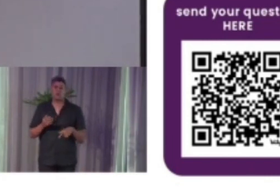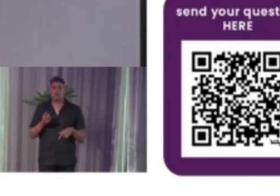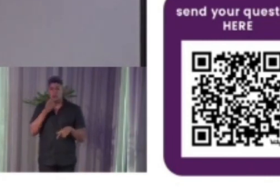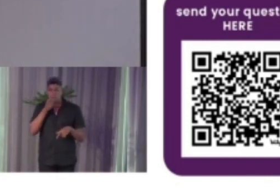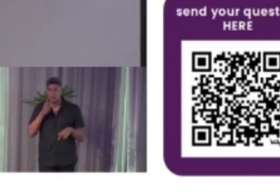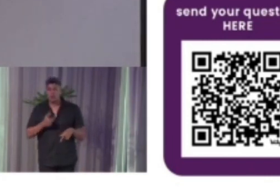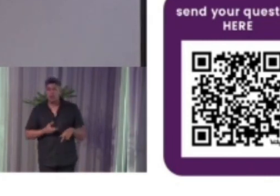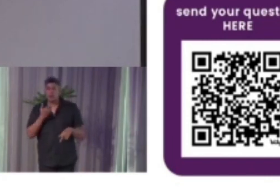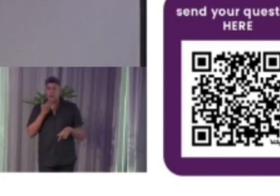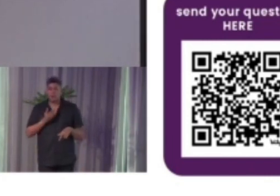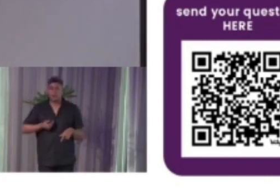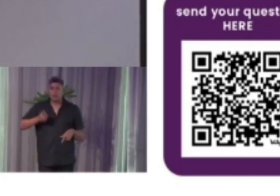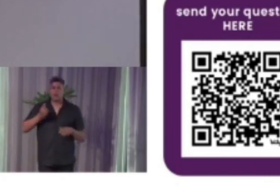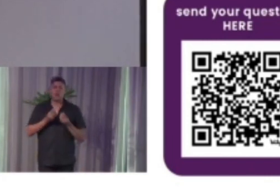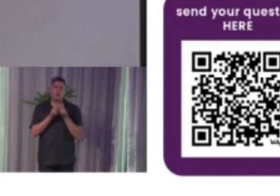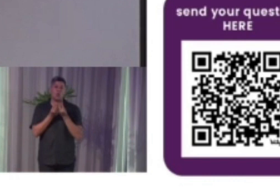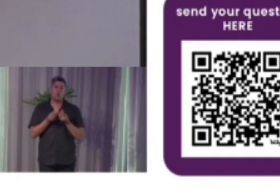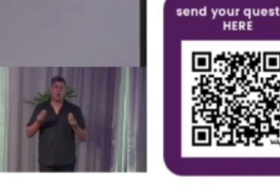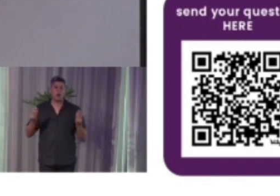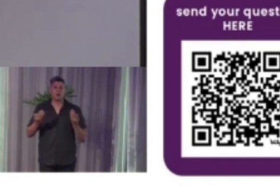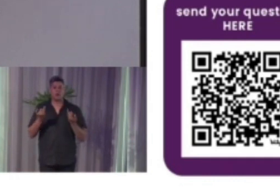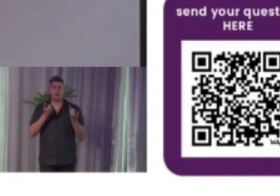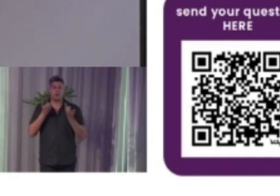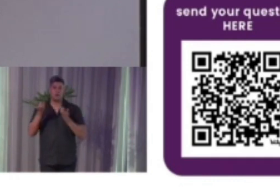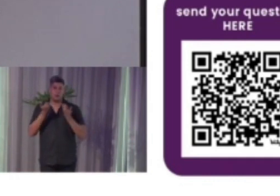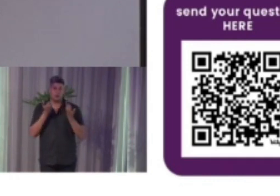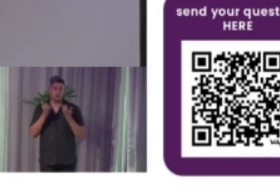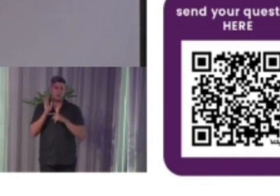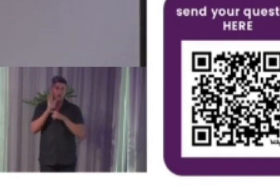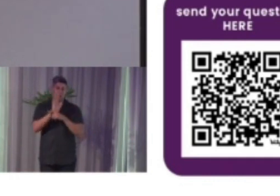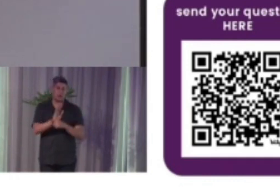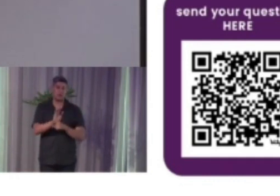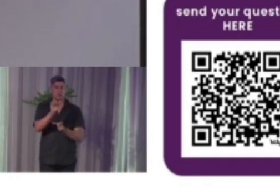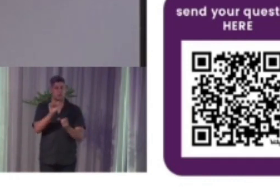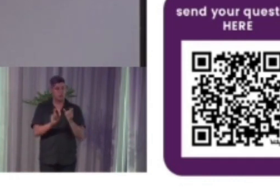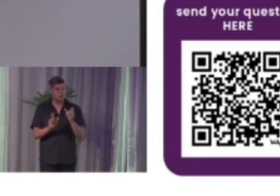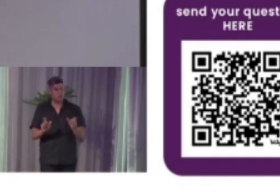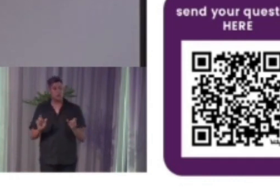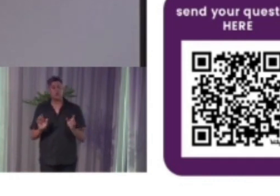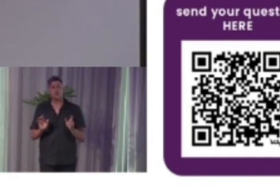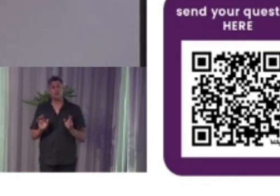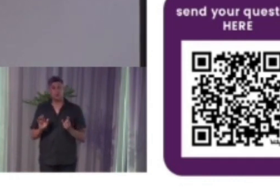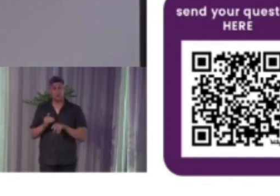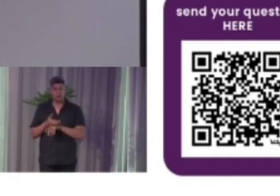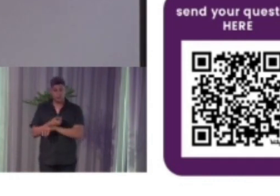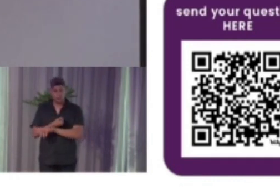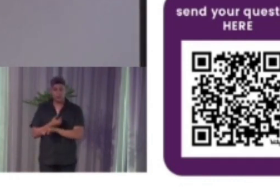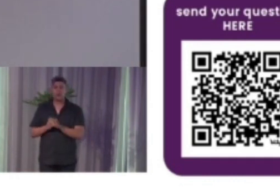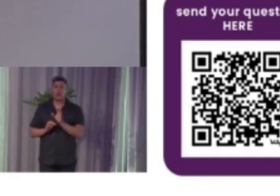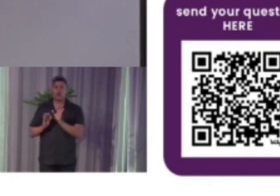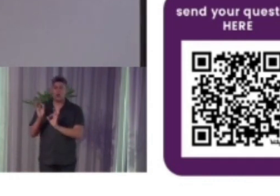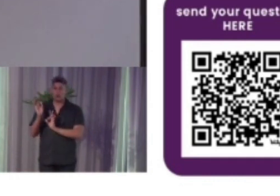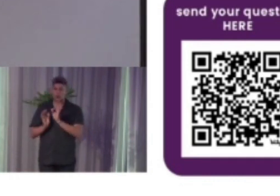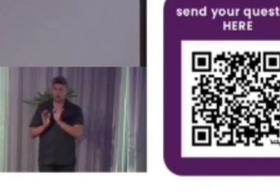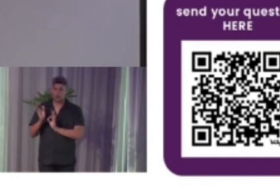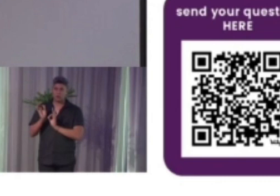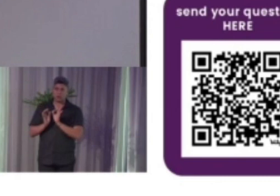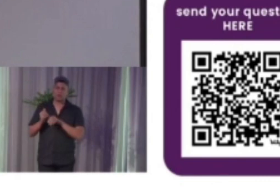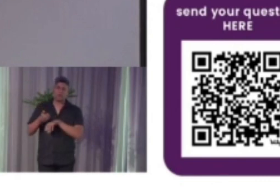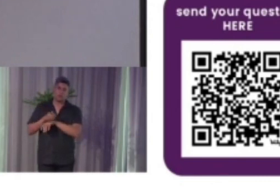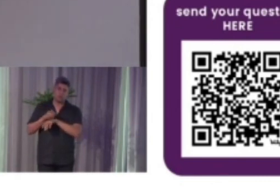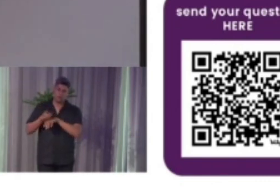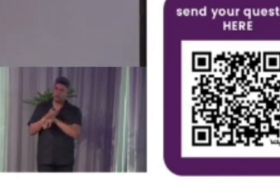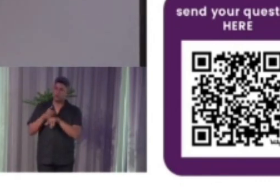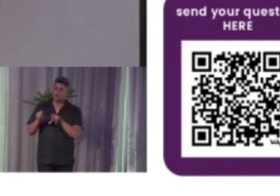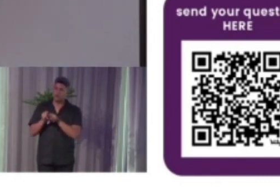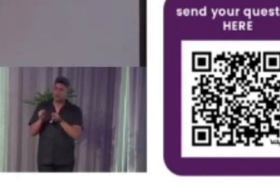em melhorar a qualidade da informação e assistência a essas pessoas, e, mais recentemente, organizações de profissionais também que lidam